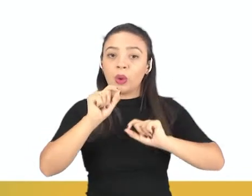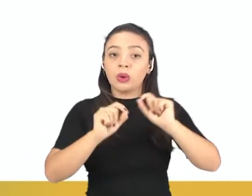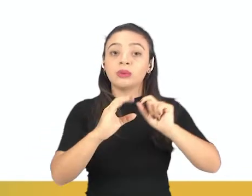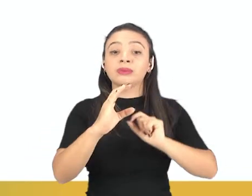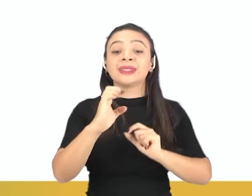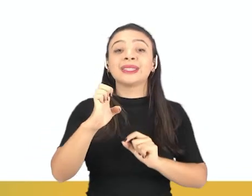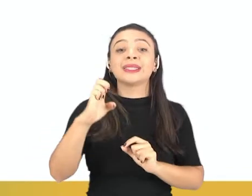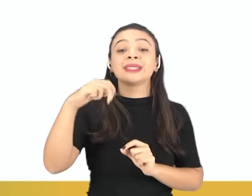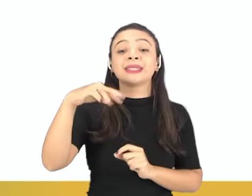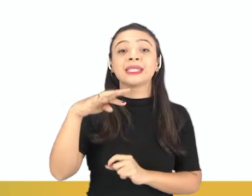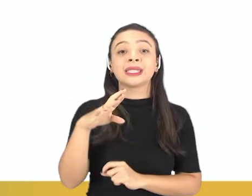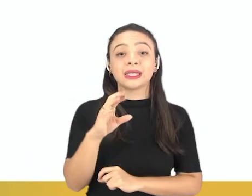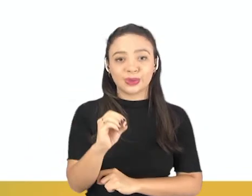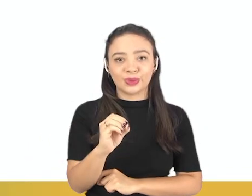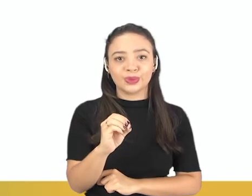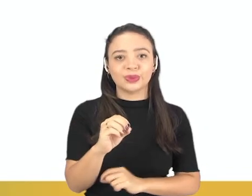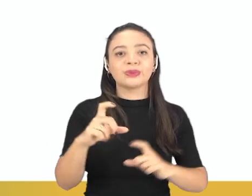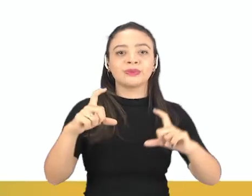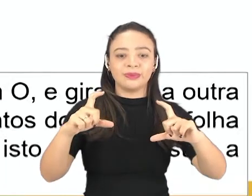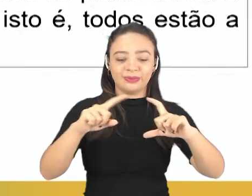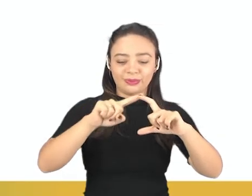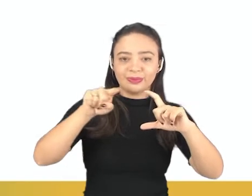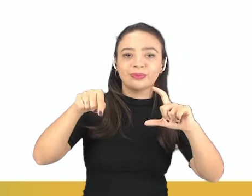centro da circunferência